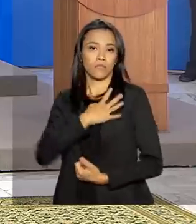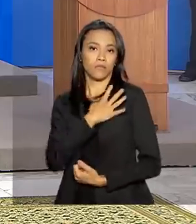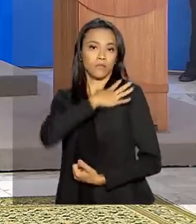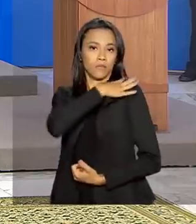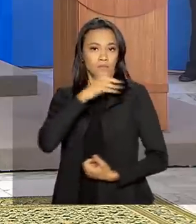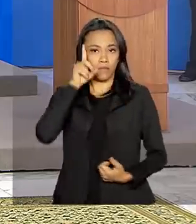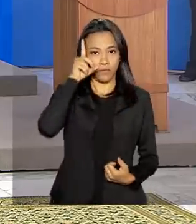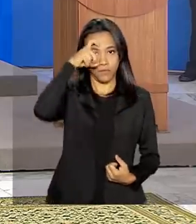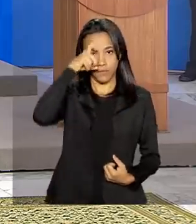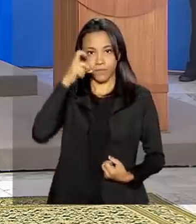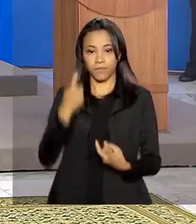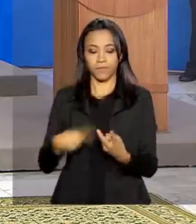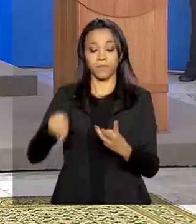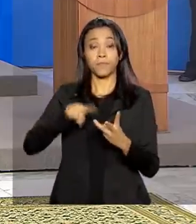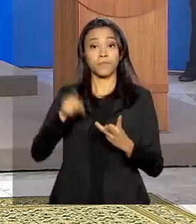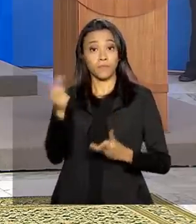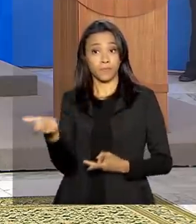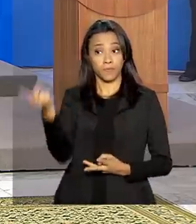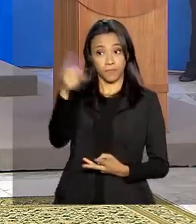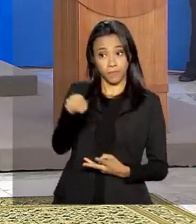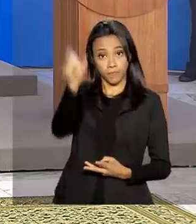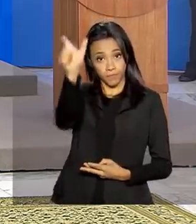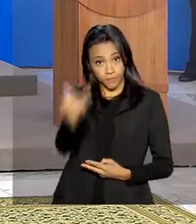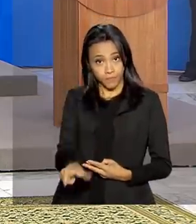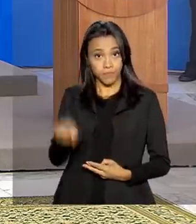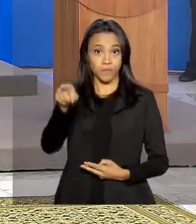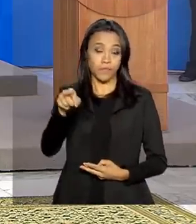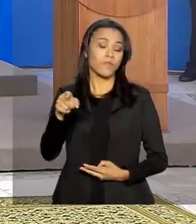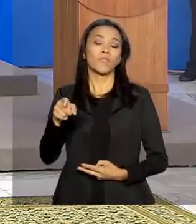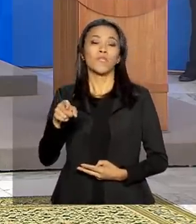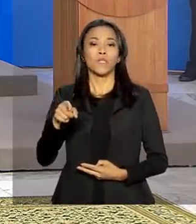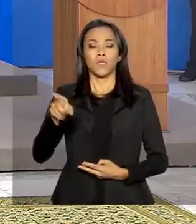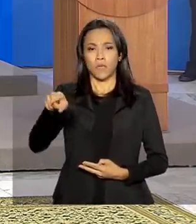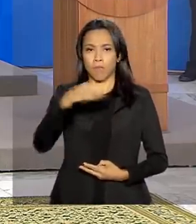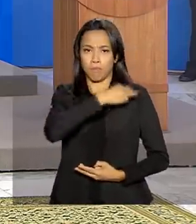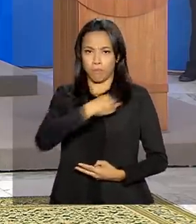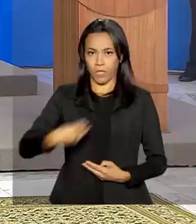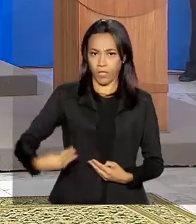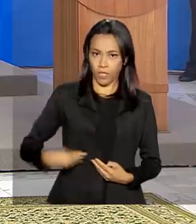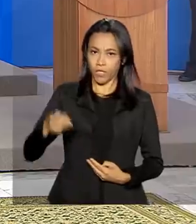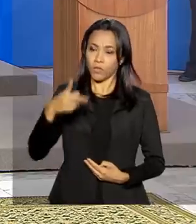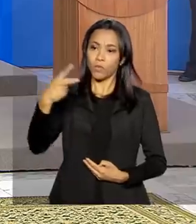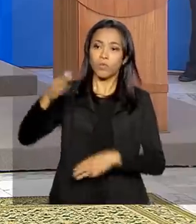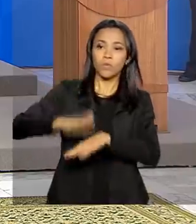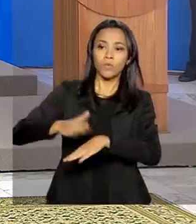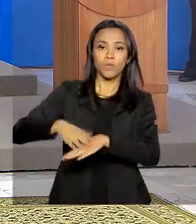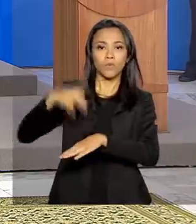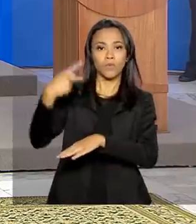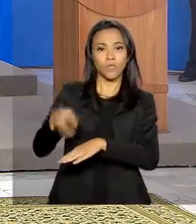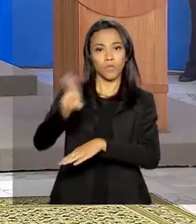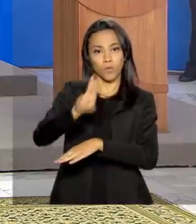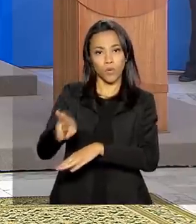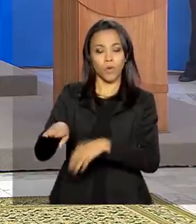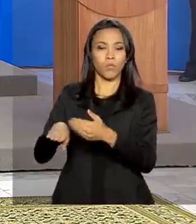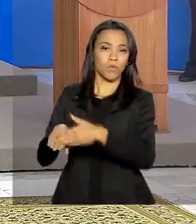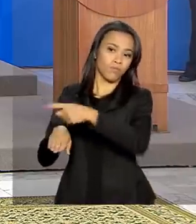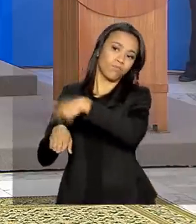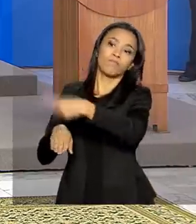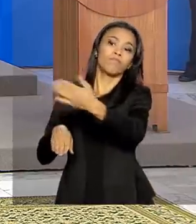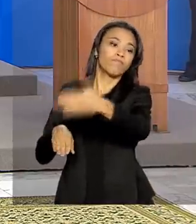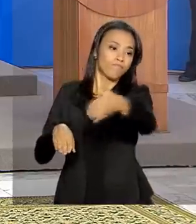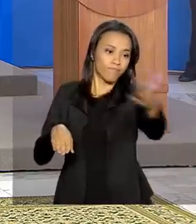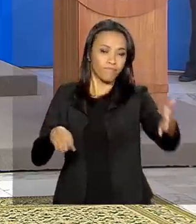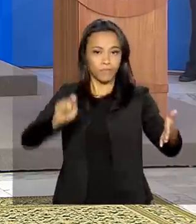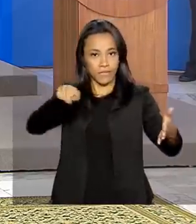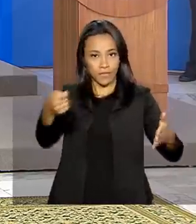senhor ministro chefe da casa civil em nome de quem cumprimento os demais ministros ministros ônix